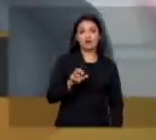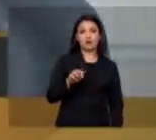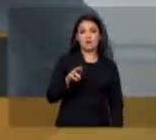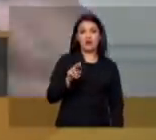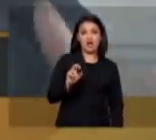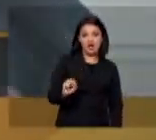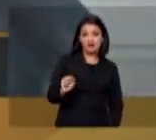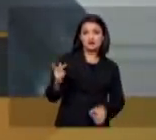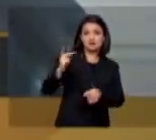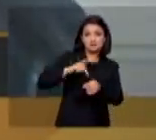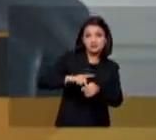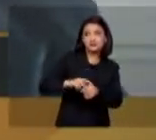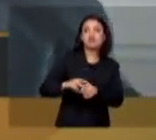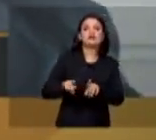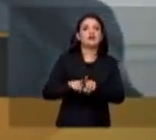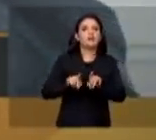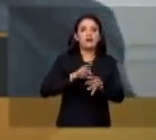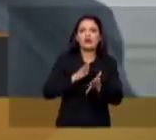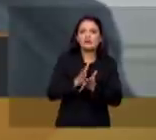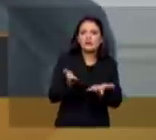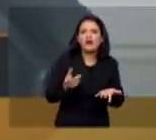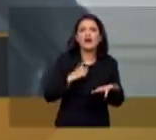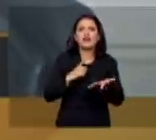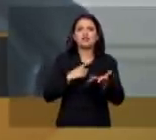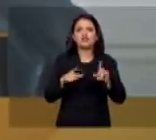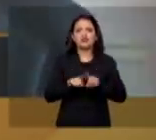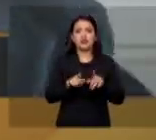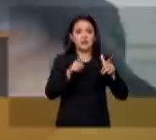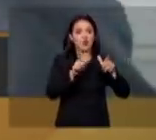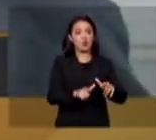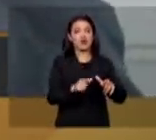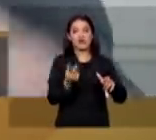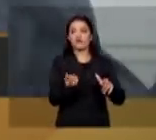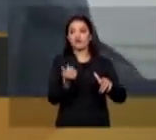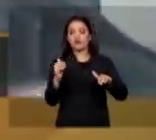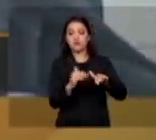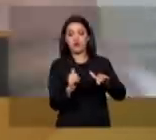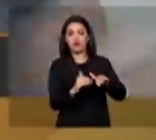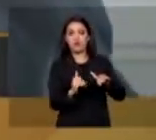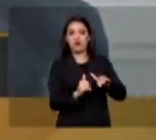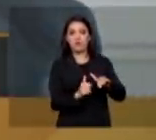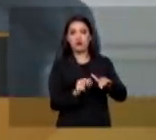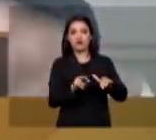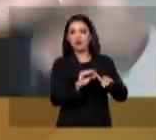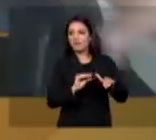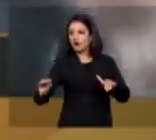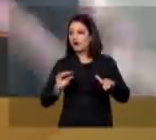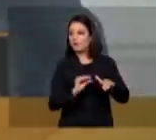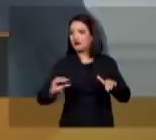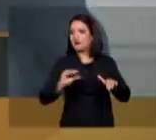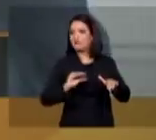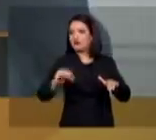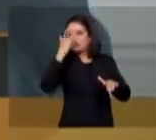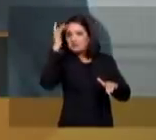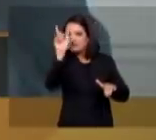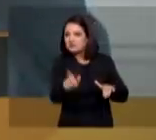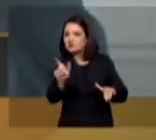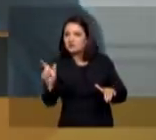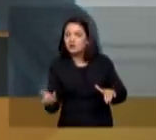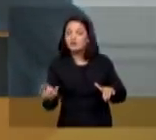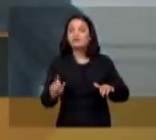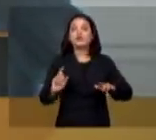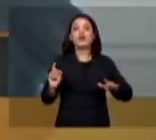A partir disso tudo, havia uma caixinha, dessa caixinha se pagava A, B, C, e depois da história